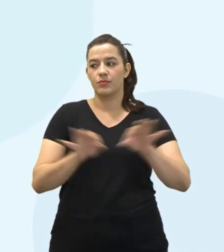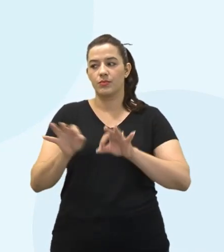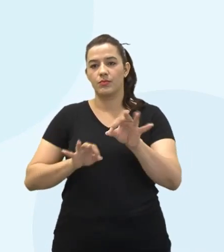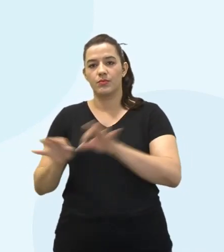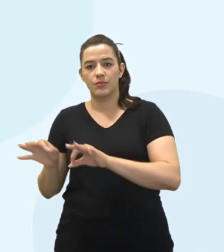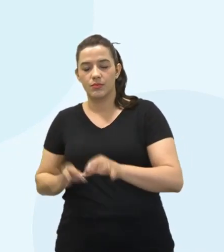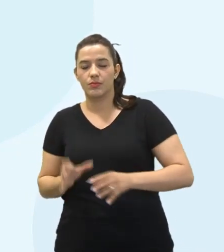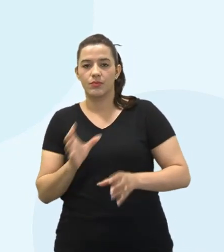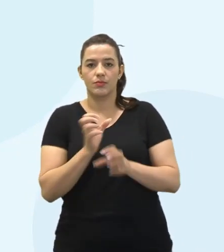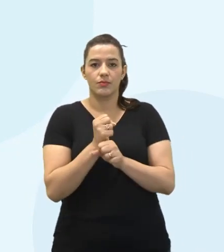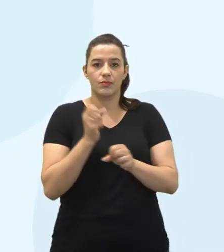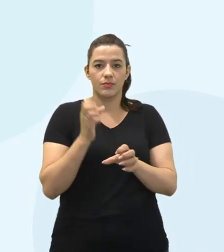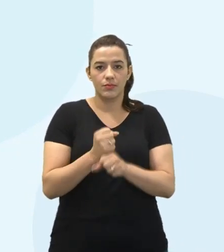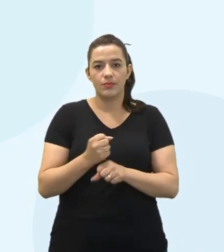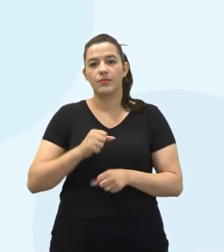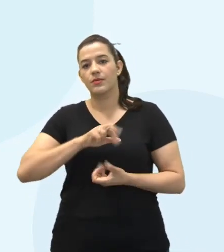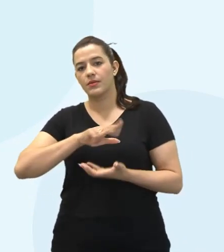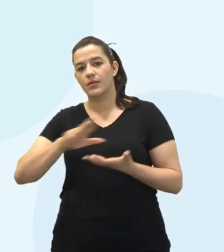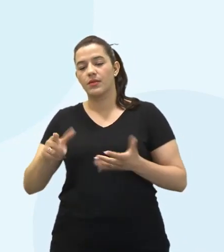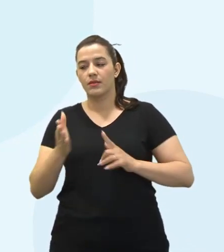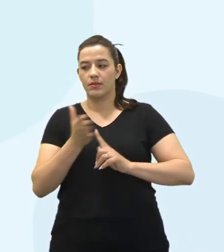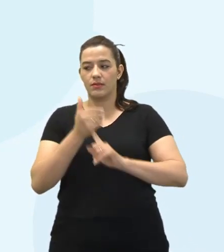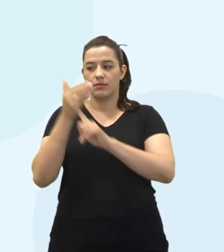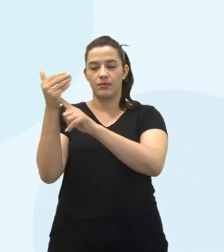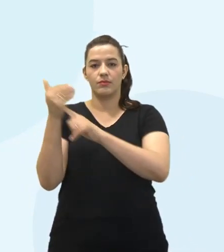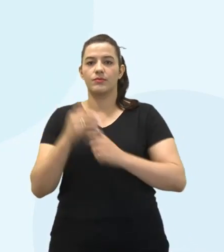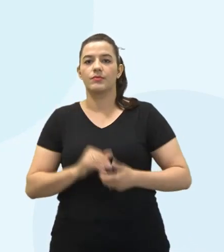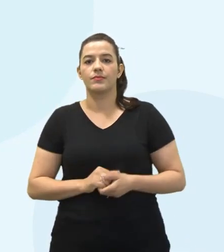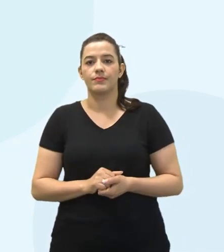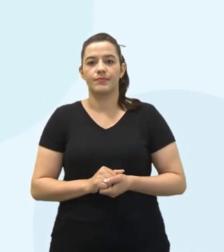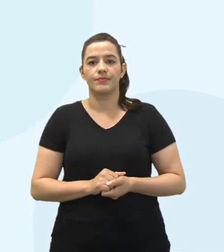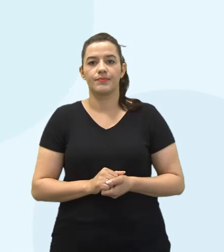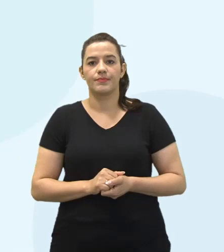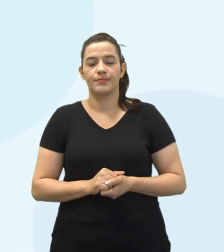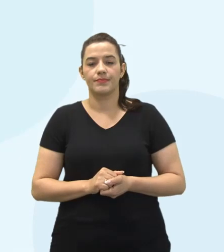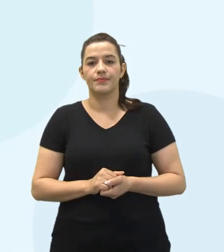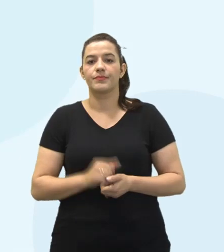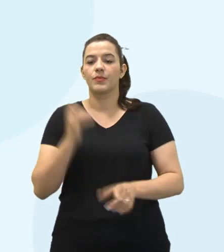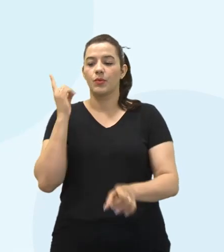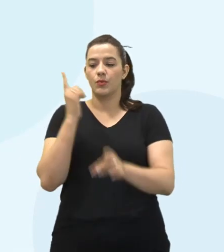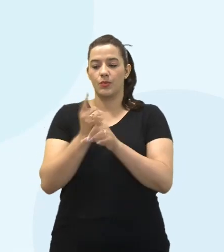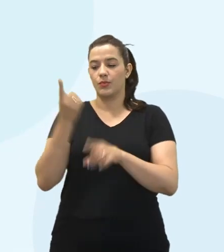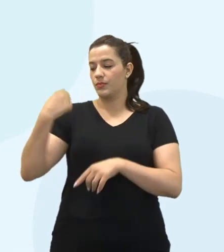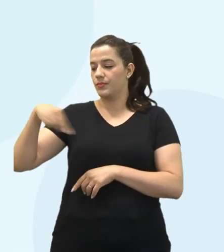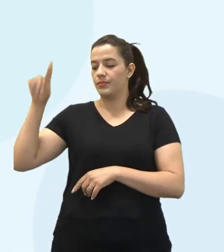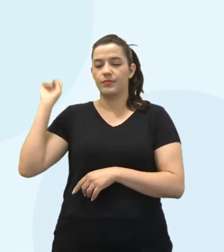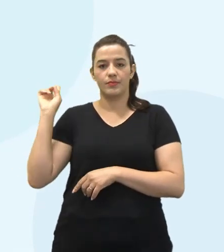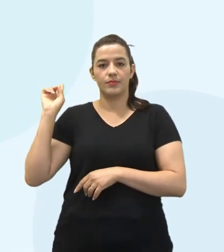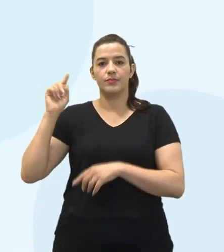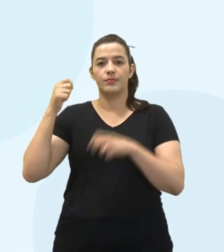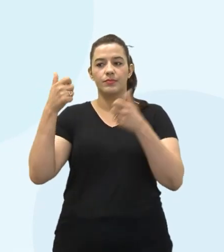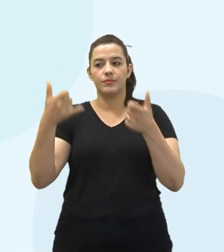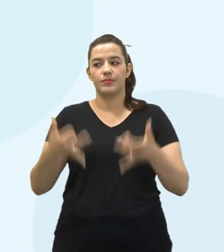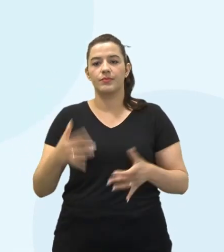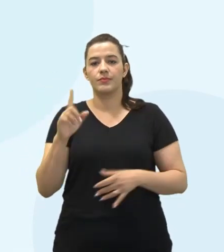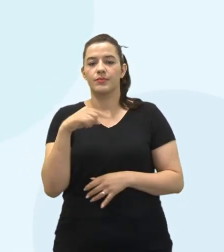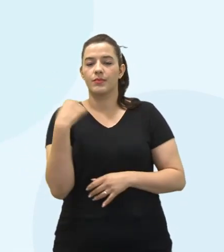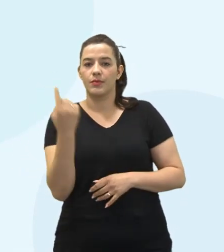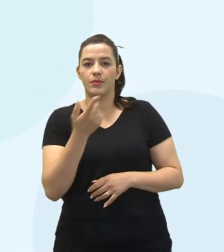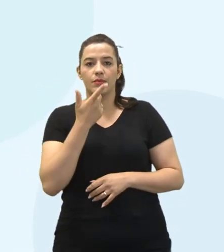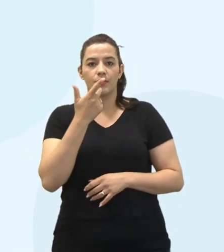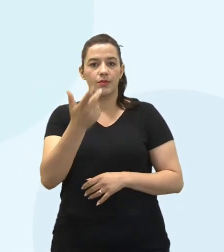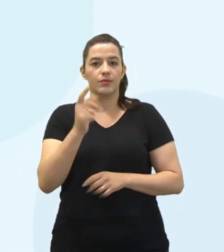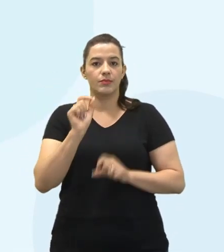de calcular e das tecnologias digitais né no encontro anterior nós destacamos